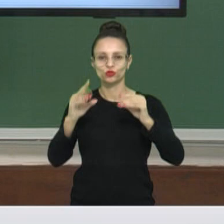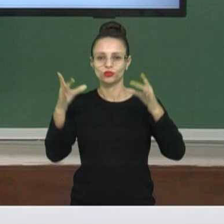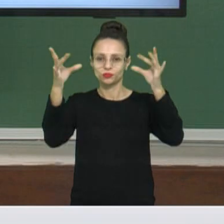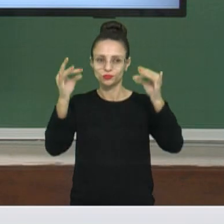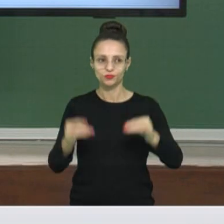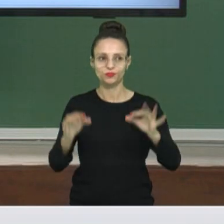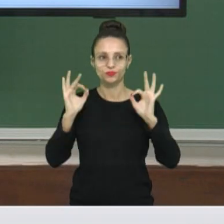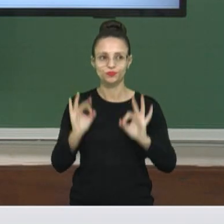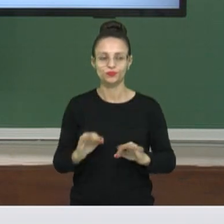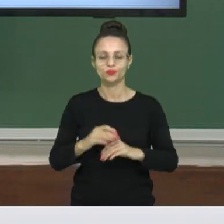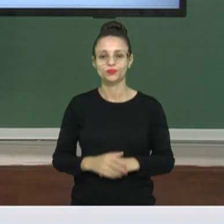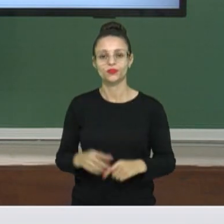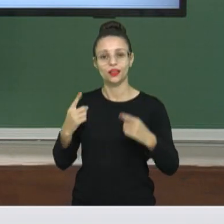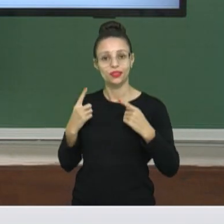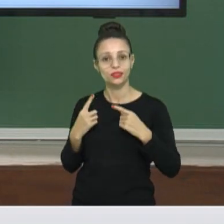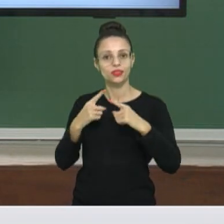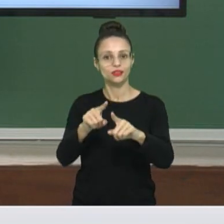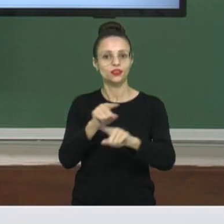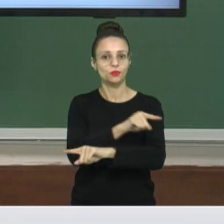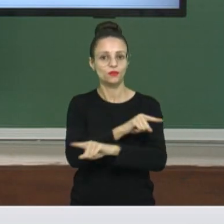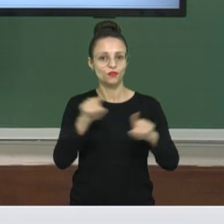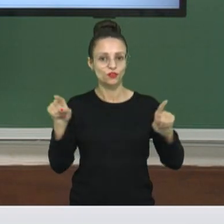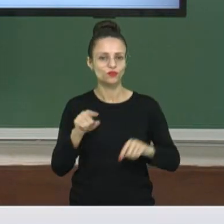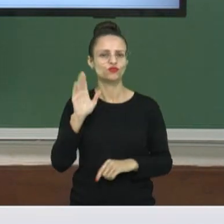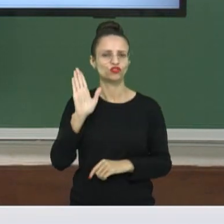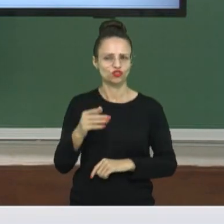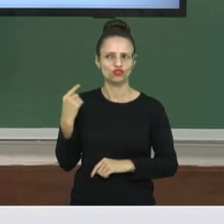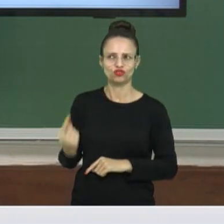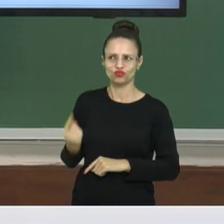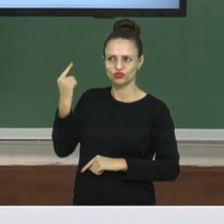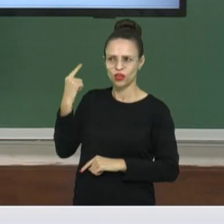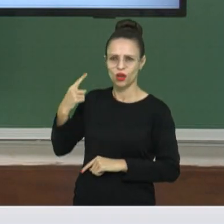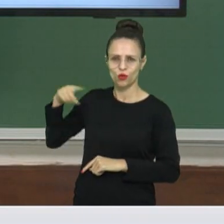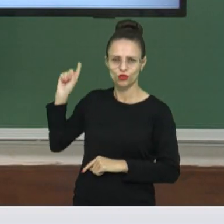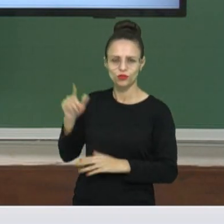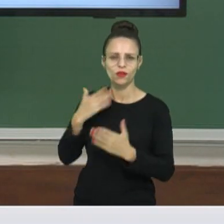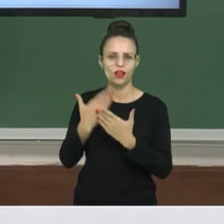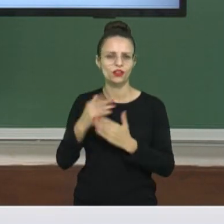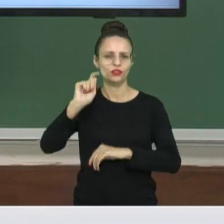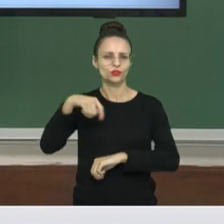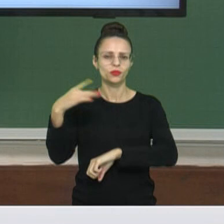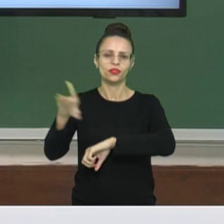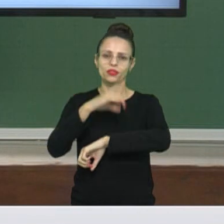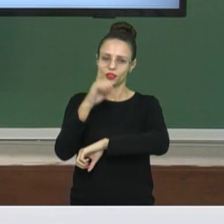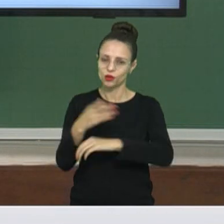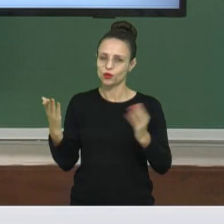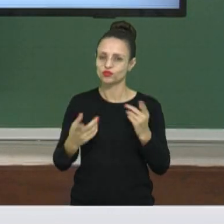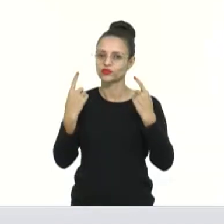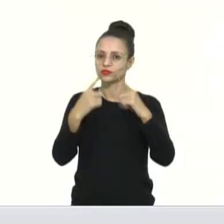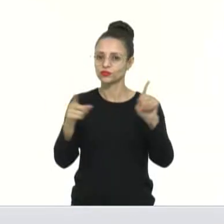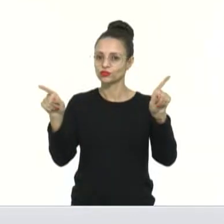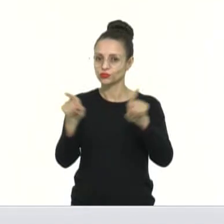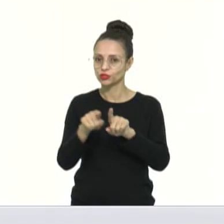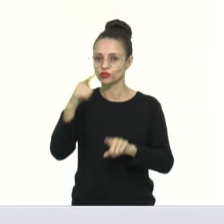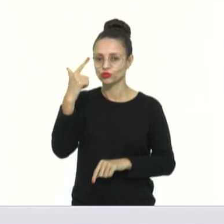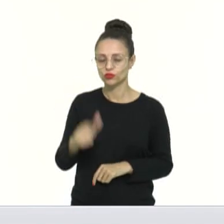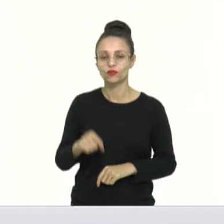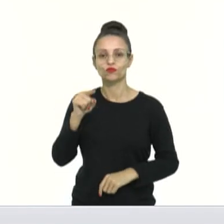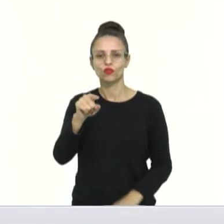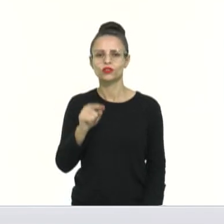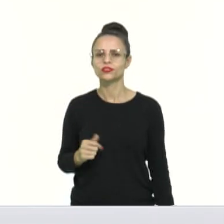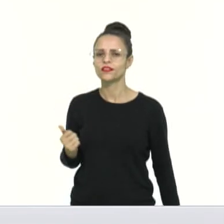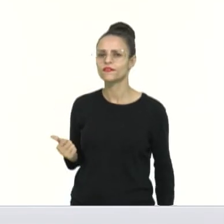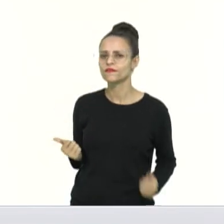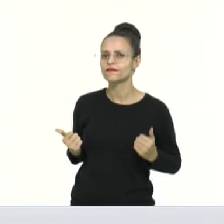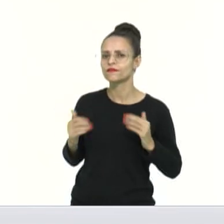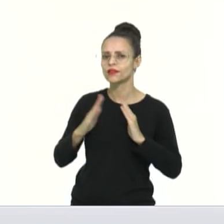tá certo? Desafio que você já recebeu na aula sobre dengue e está recebendo hoje de novo. Dê uma volta pelo